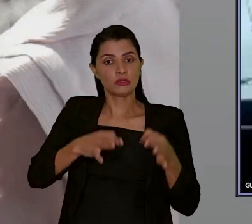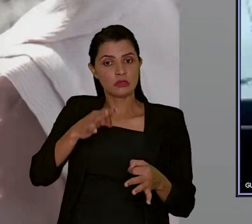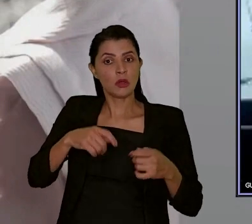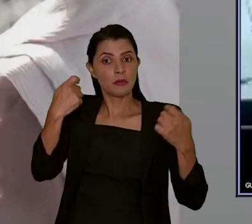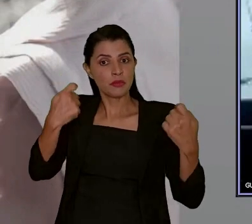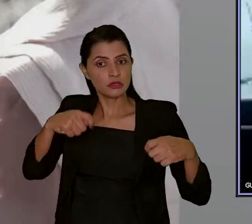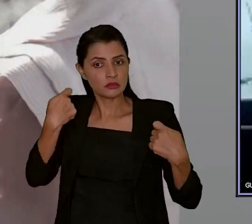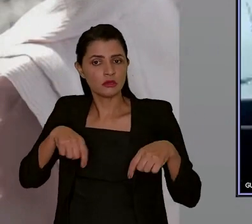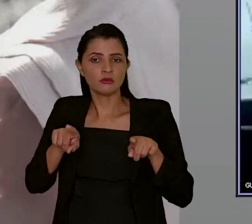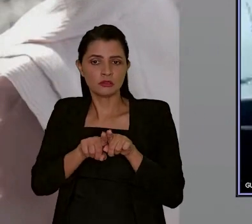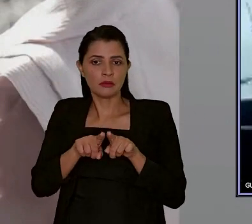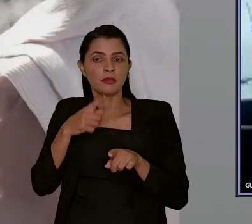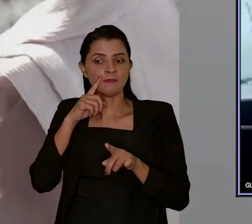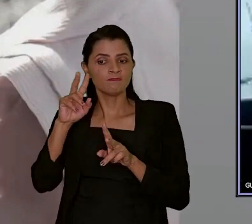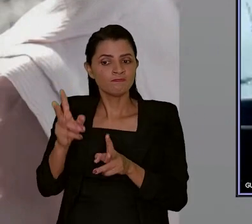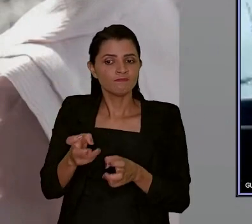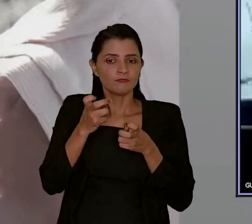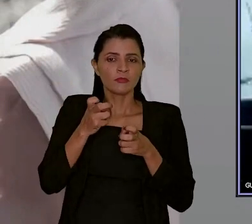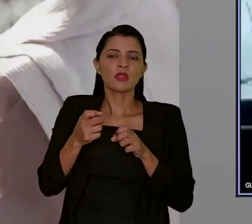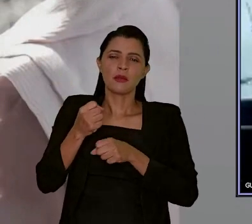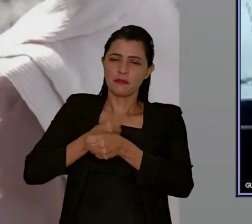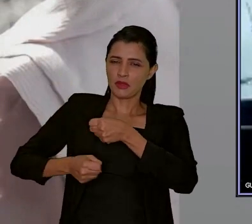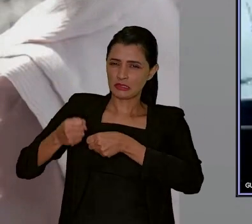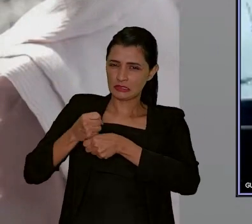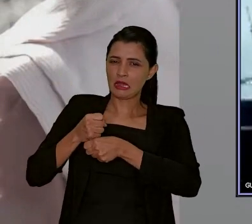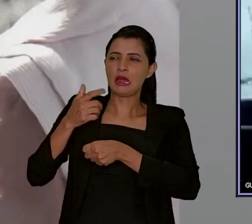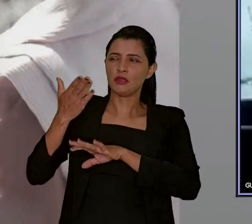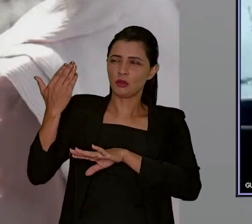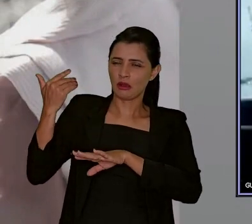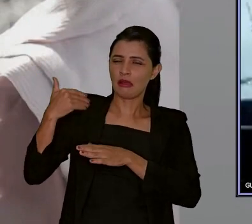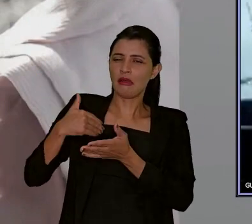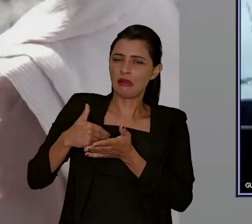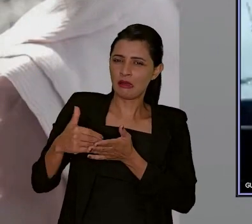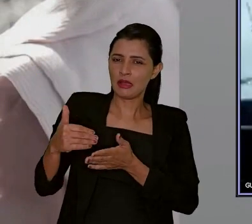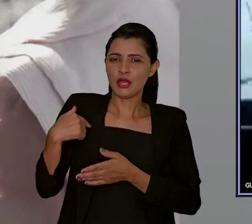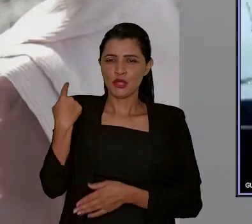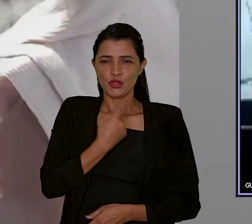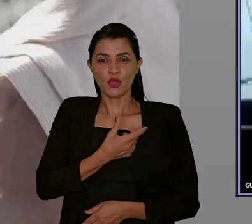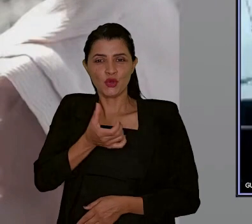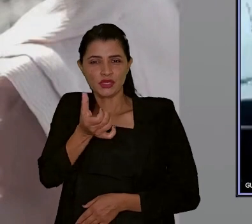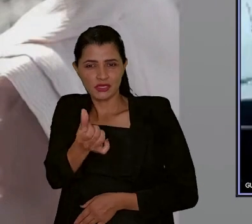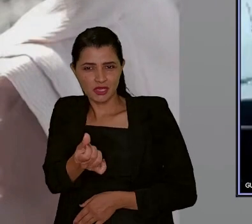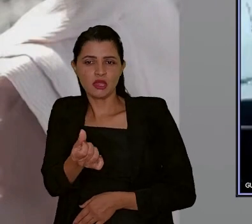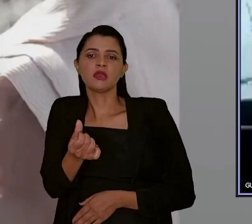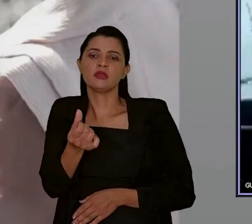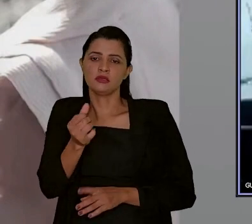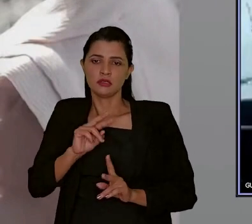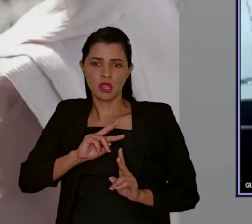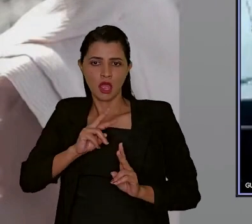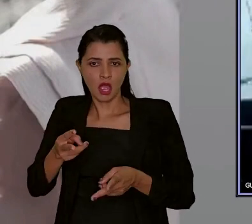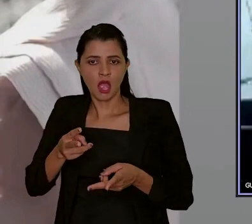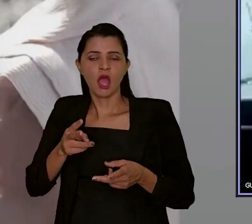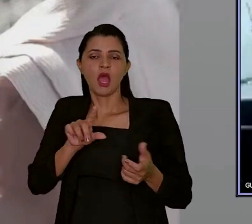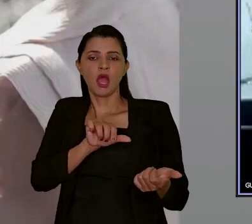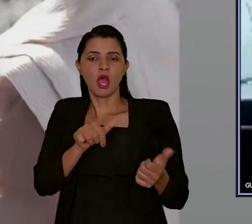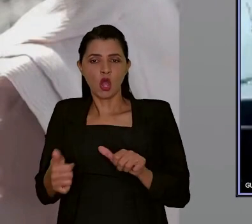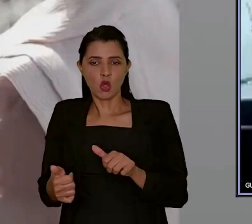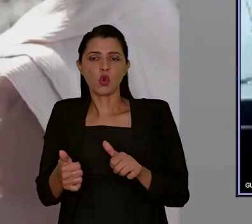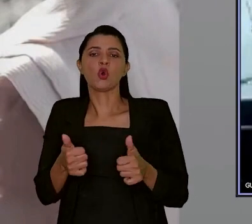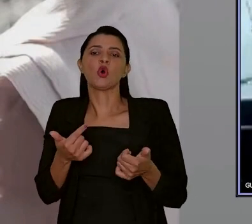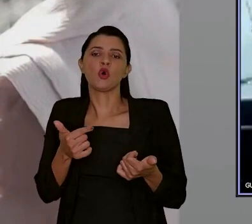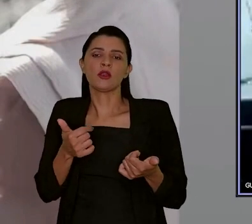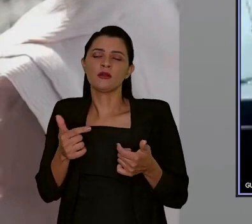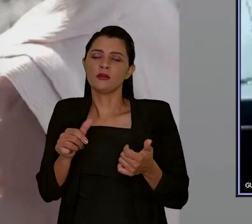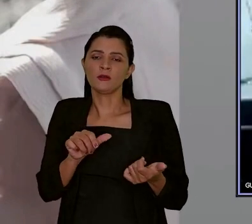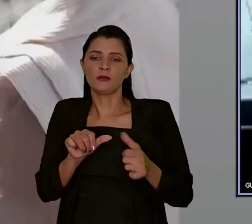obtido, desde o ano passado, desde que nós 6 nos tornamos juízes de enlace para a Convenção de 80 aqui no Brasil, eu